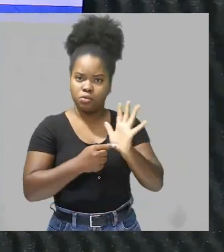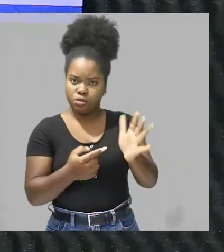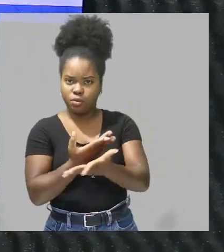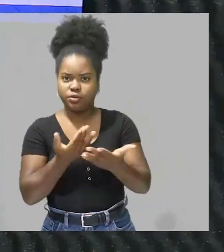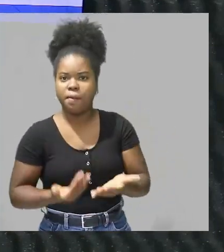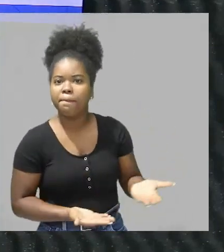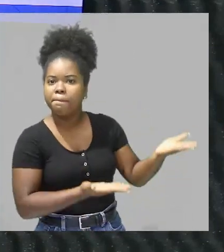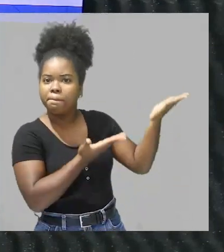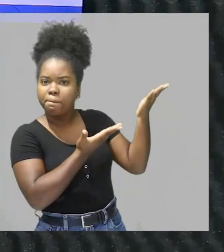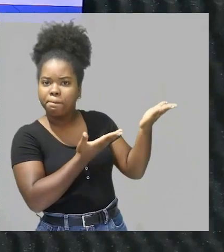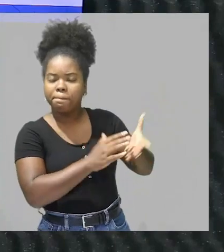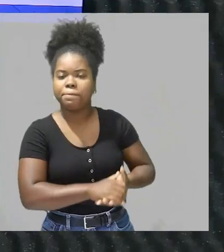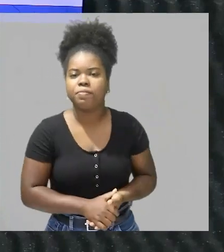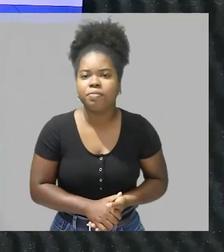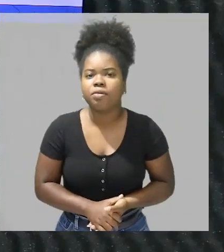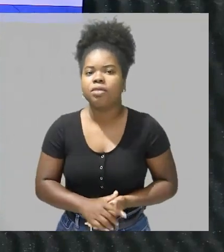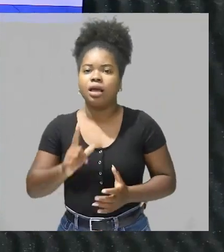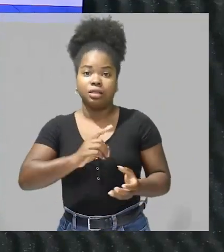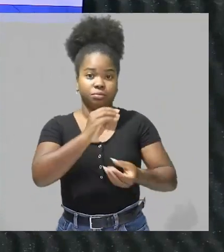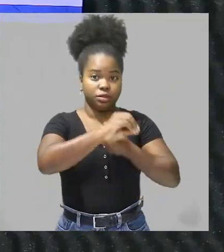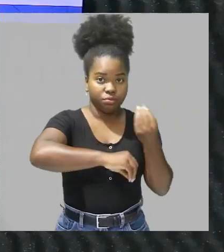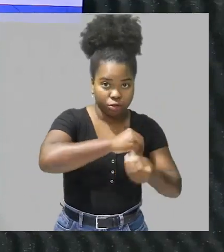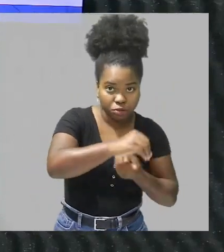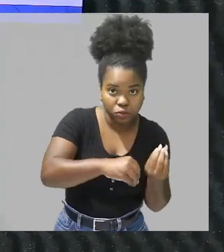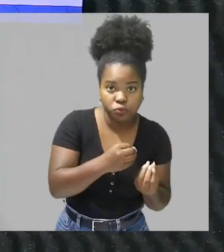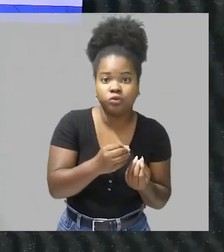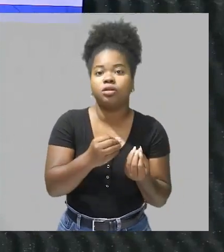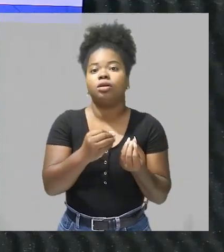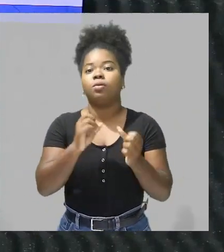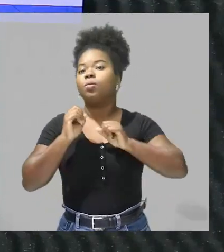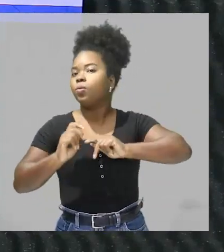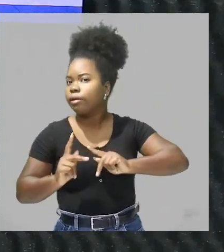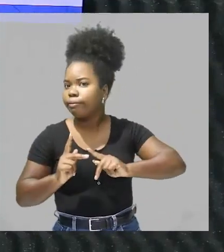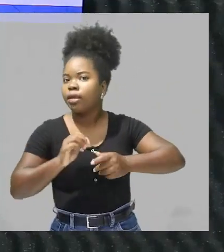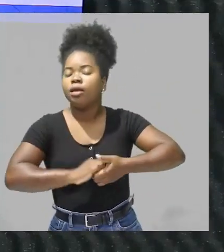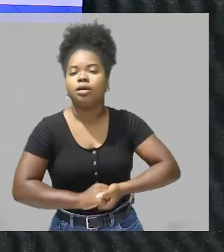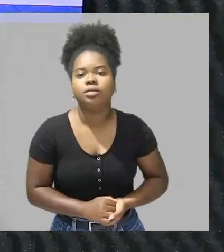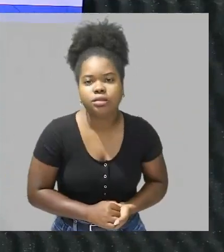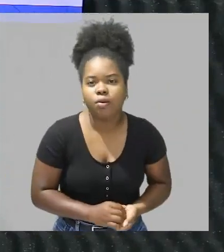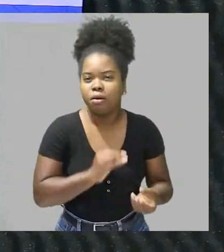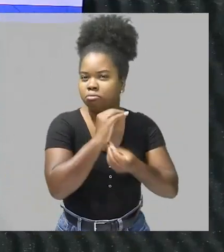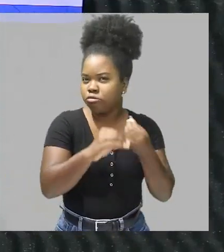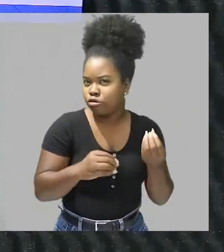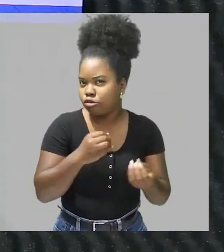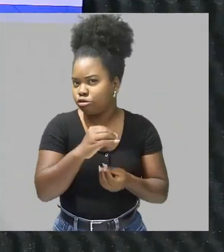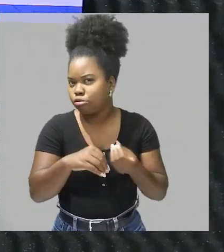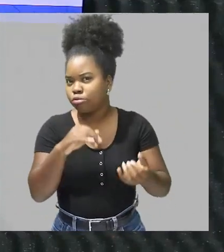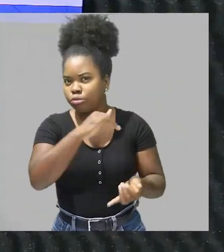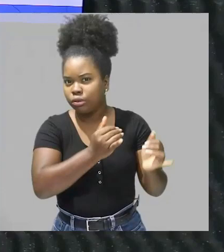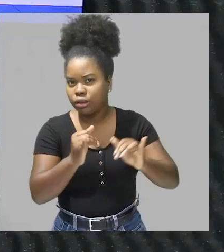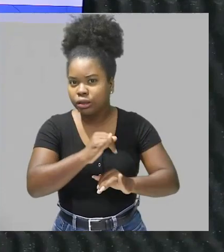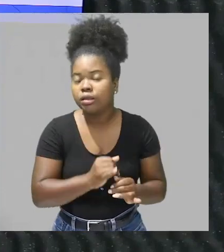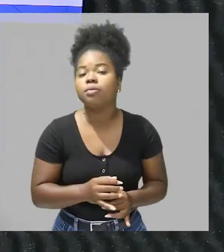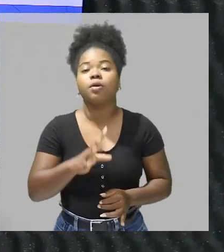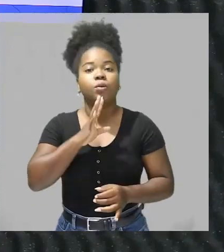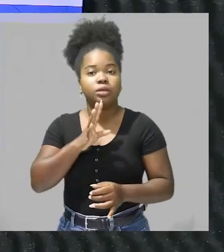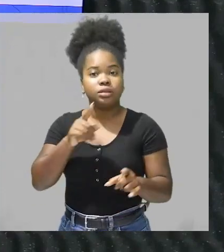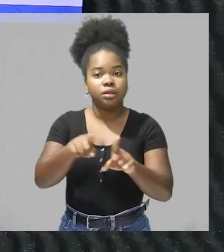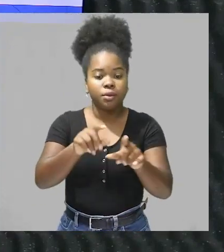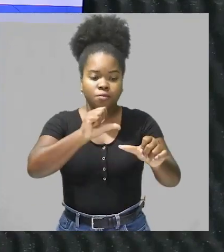só então nós temos aqui a reação Ok a reação química também conhecida como transformação